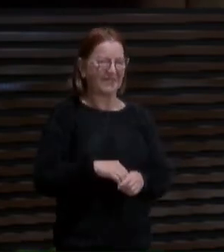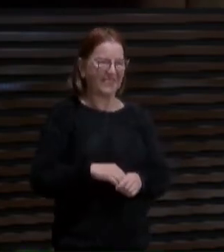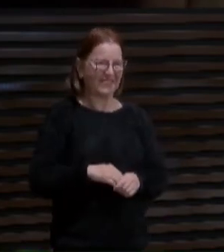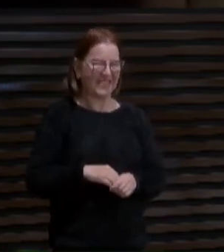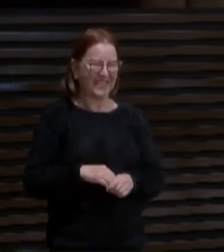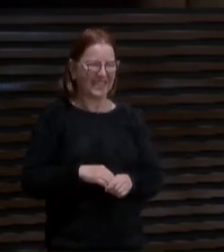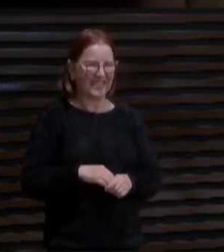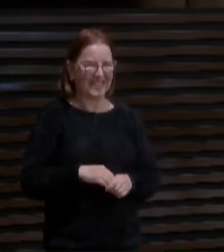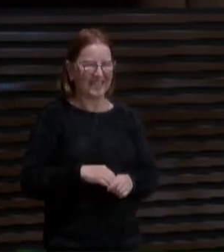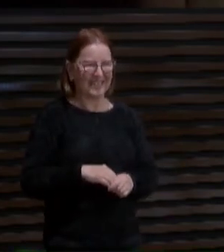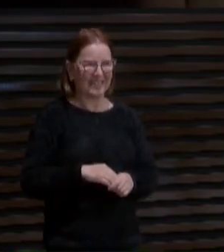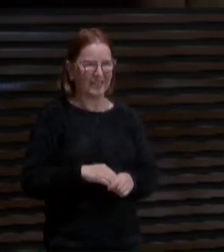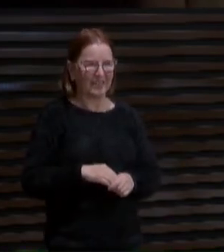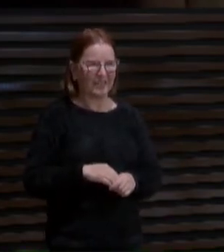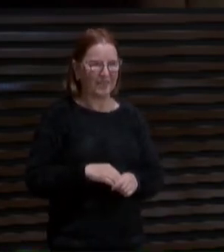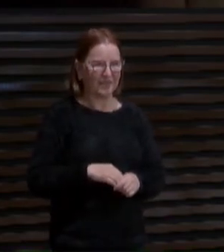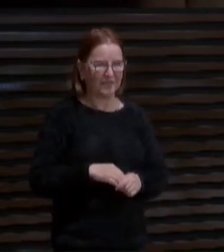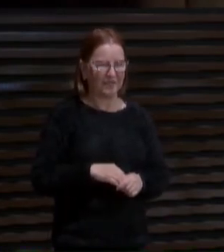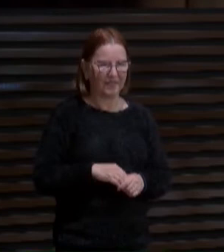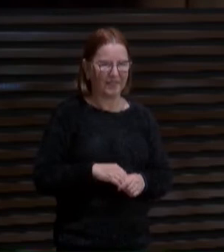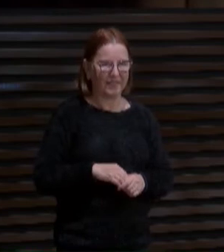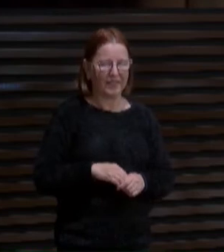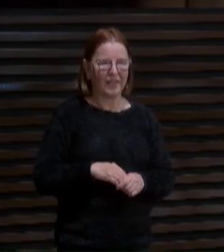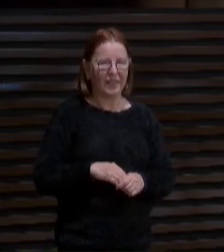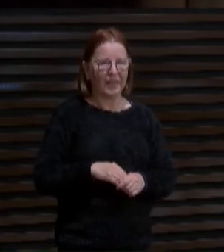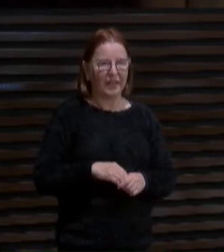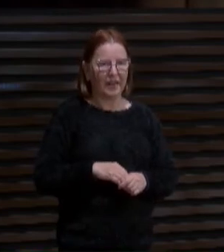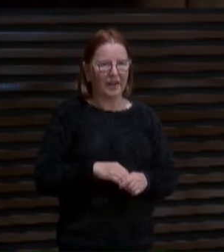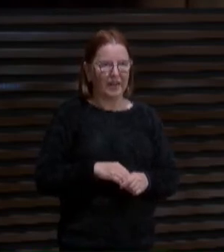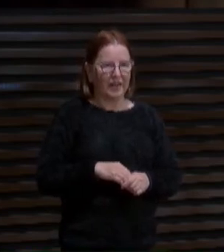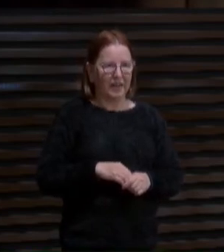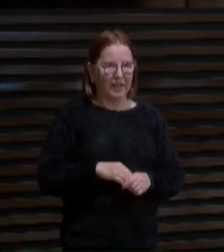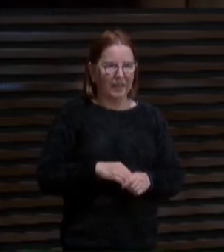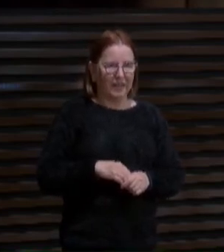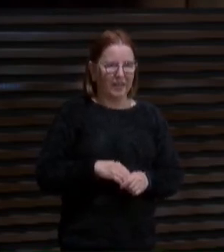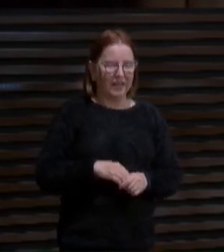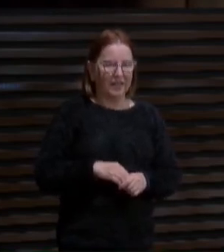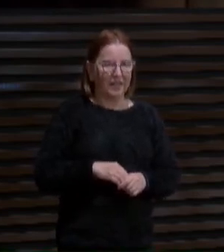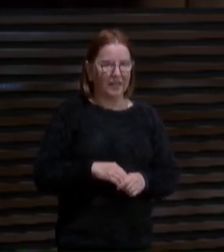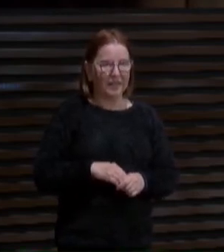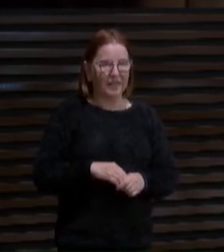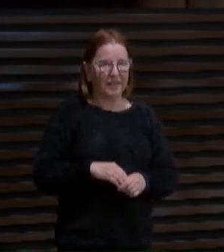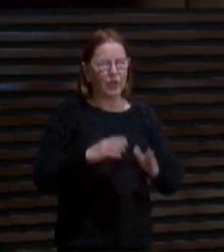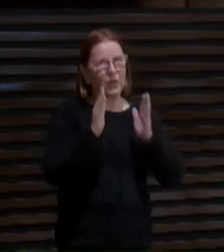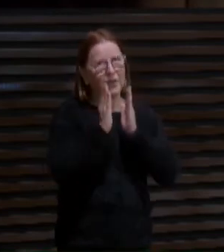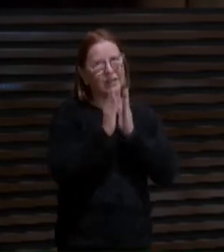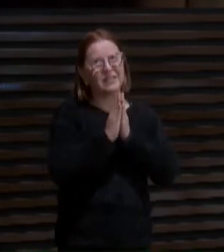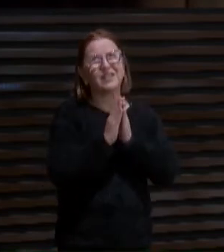agora eu gostaria dessa versão a mensagem investiga minha vida ó Deus